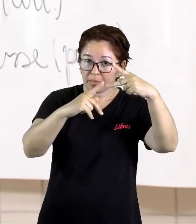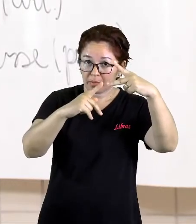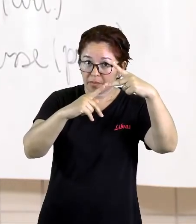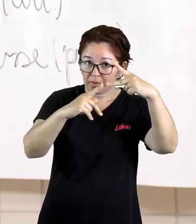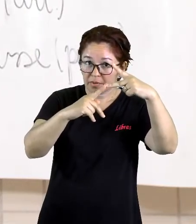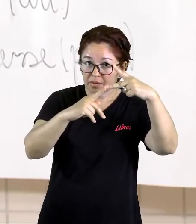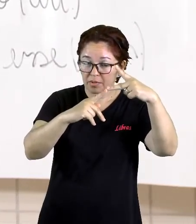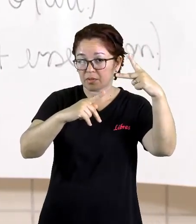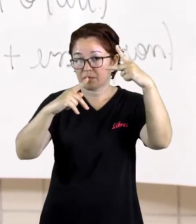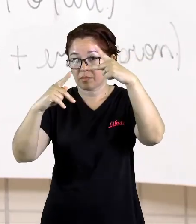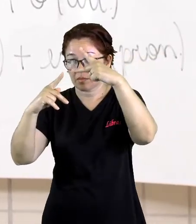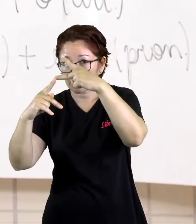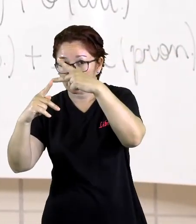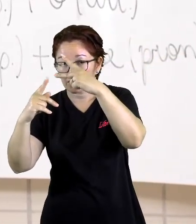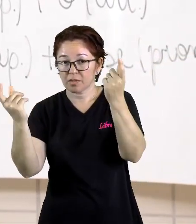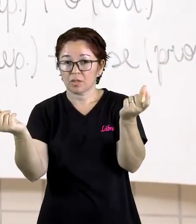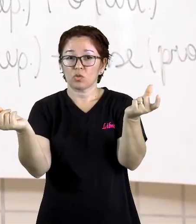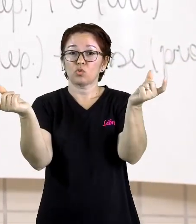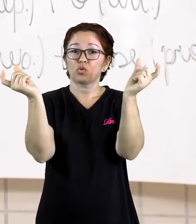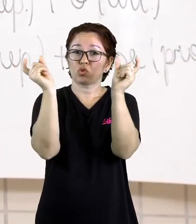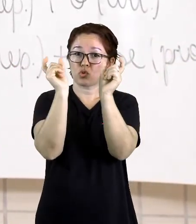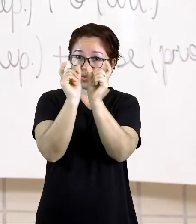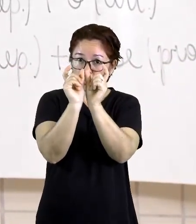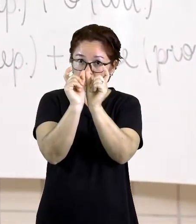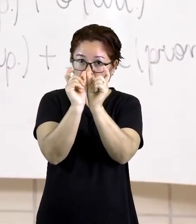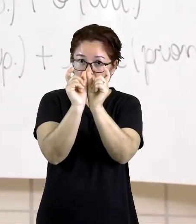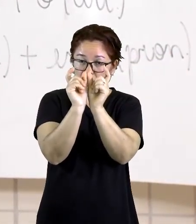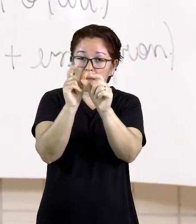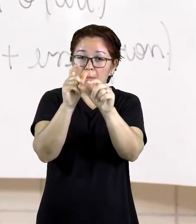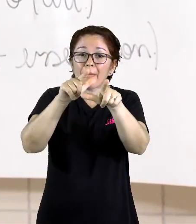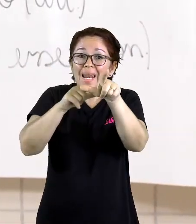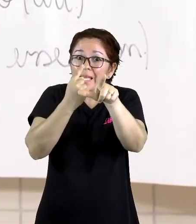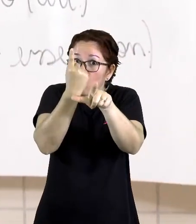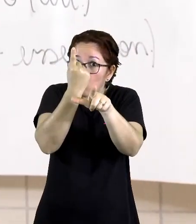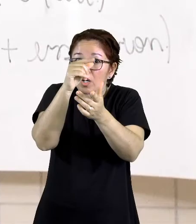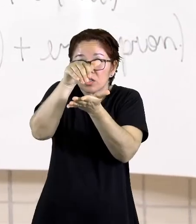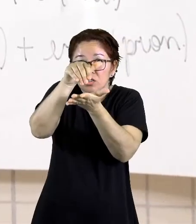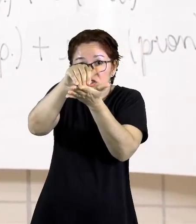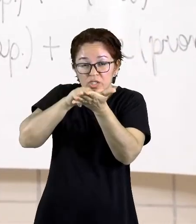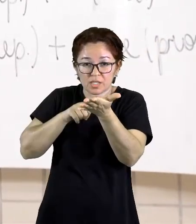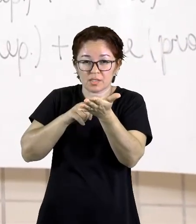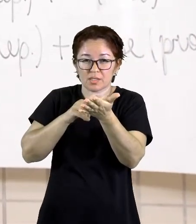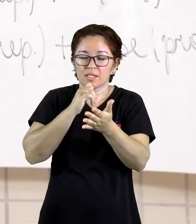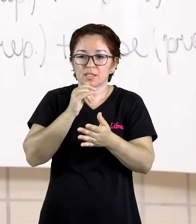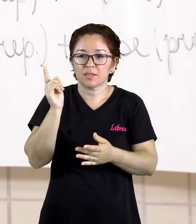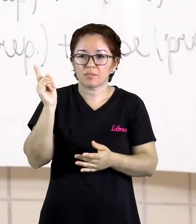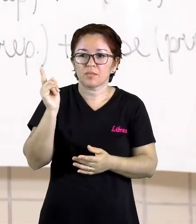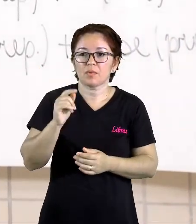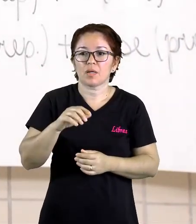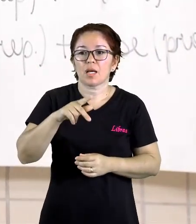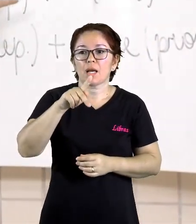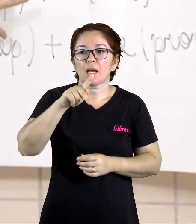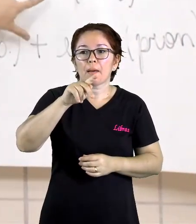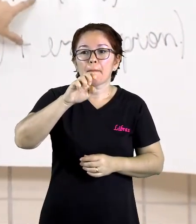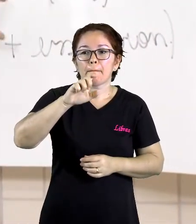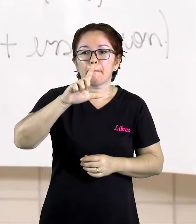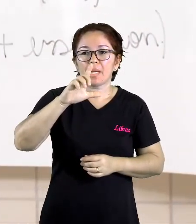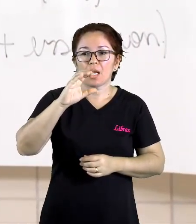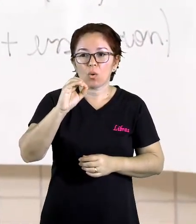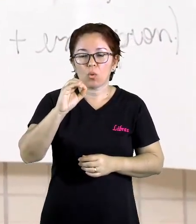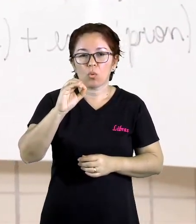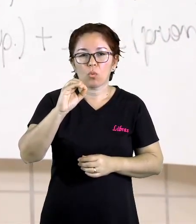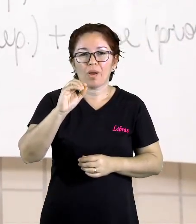o E sumiu, do. Na, em mais a, na. Pelo, per mais